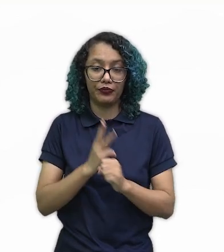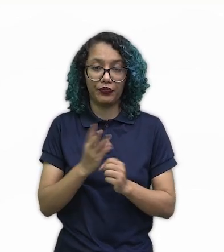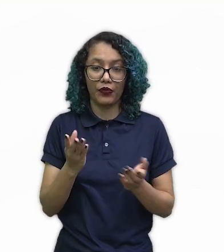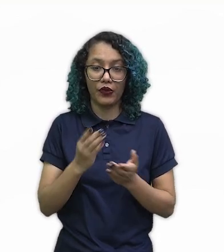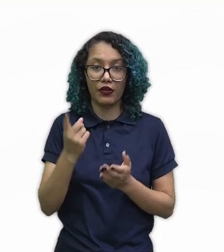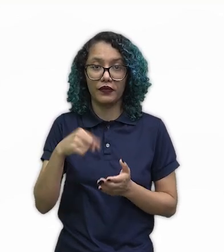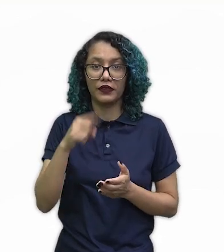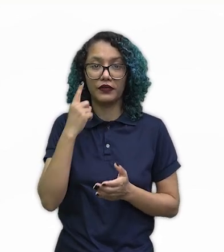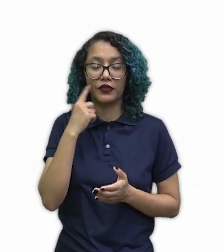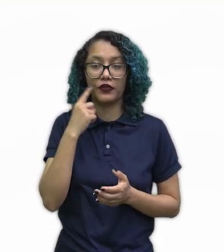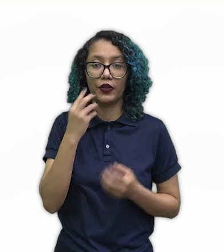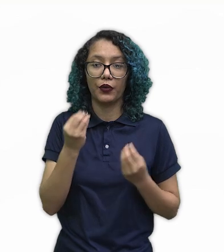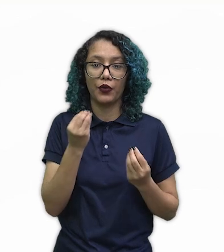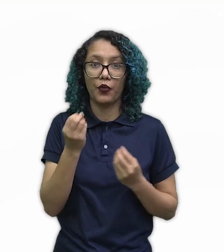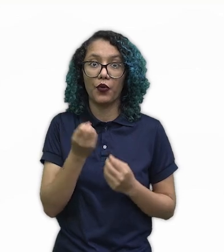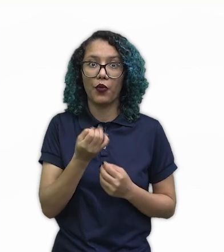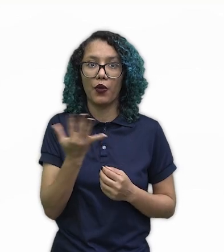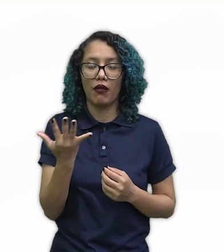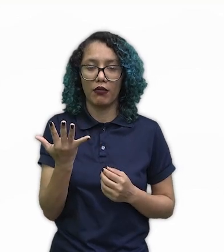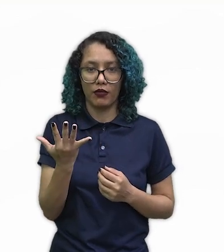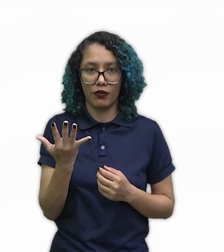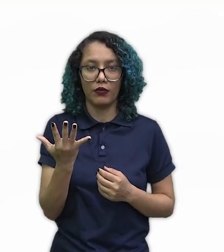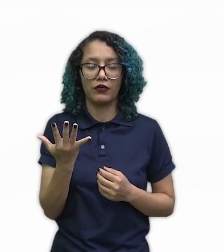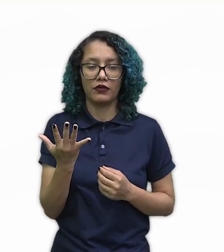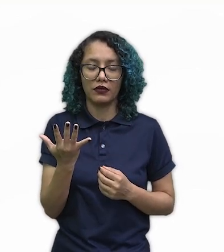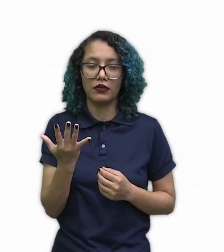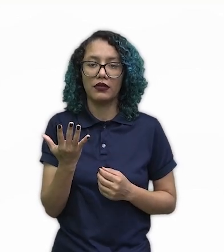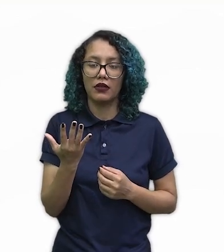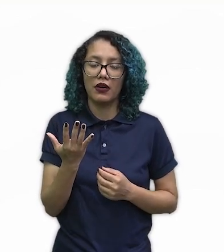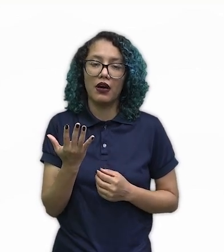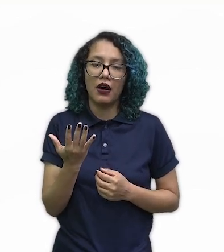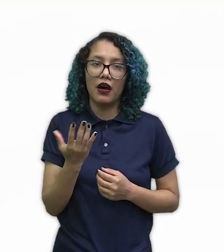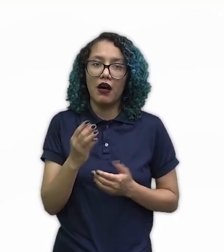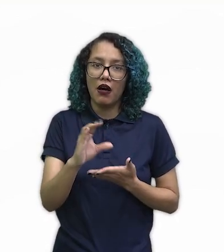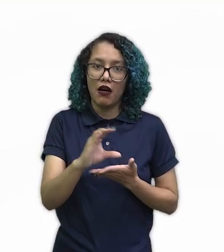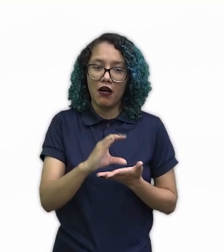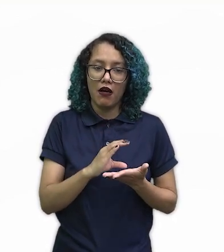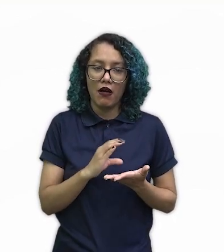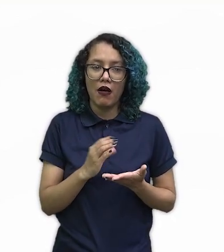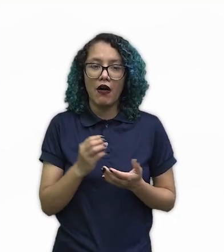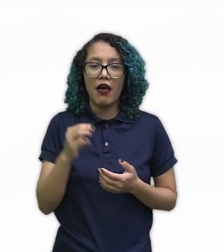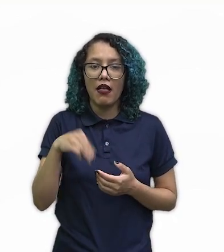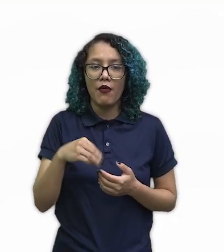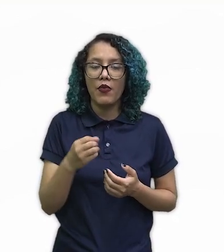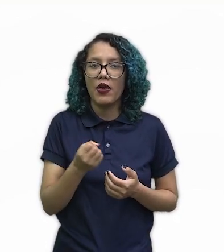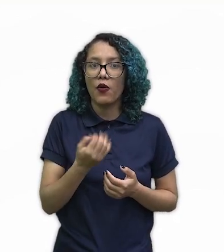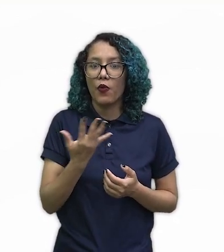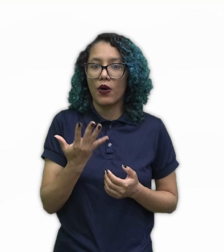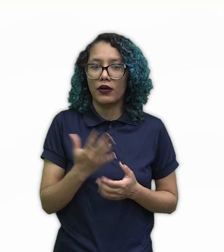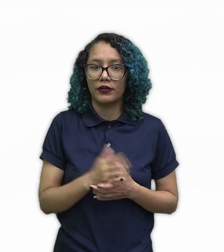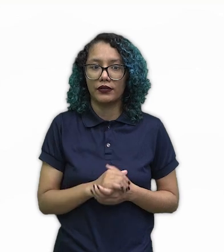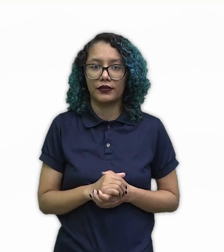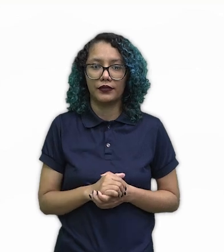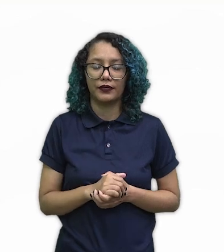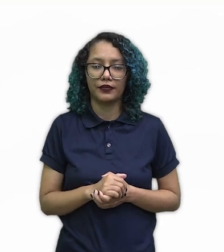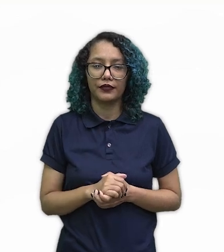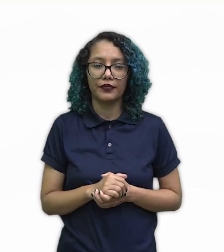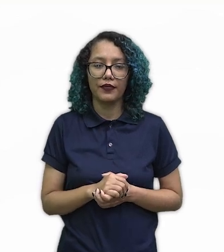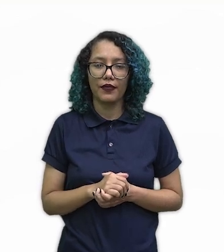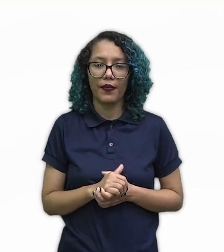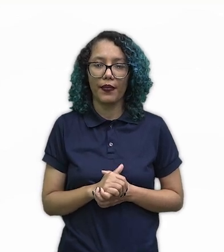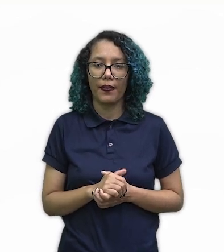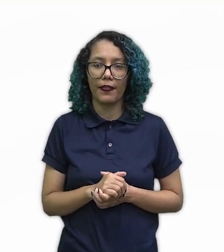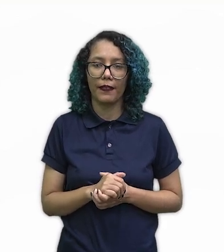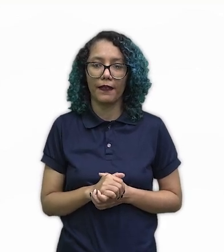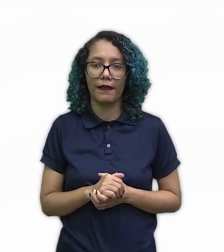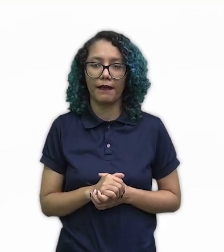fica aí, né? Quanto que vai ser o valor desse montante aí, tratando aí de juros compostos,